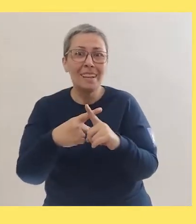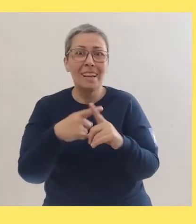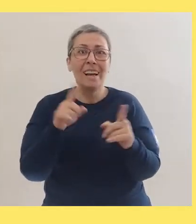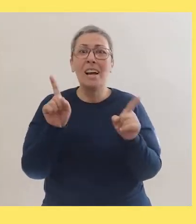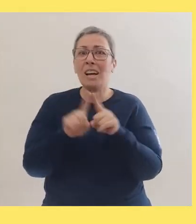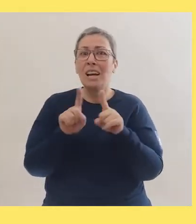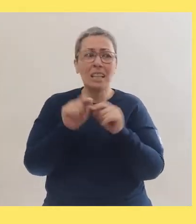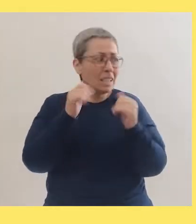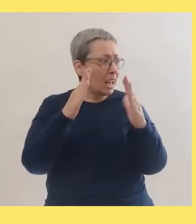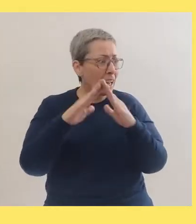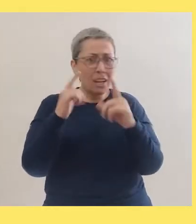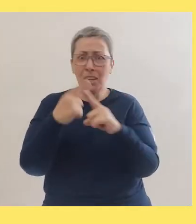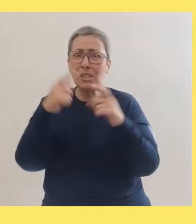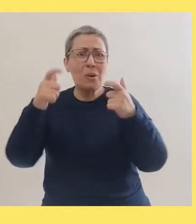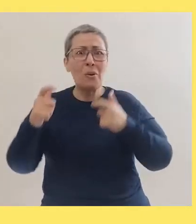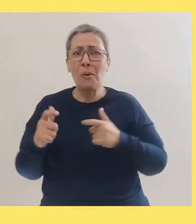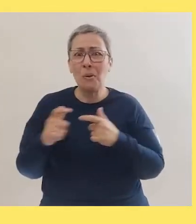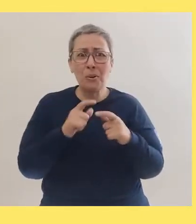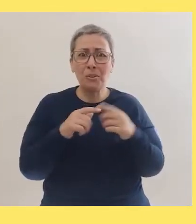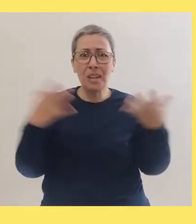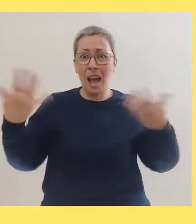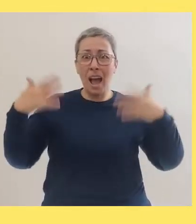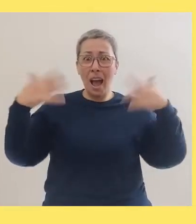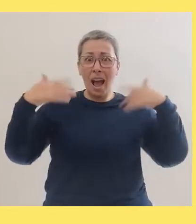Cadê a igreja?